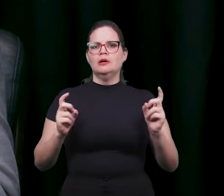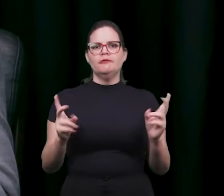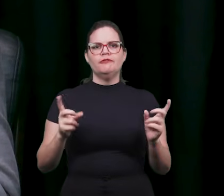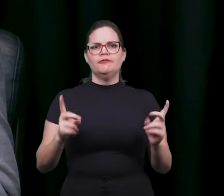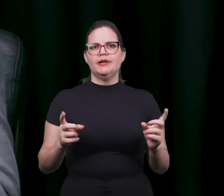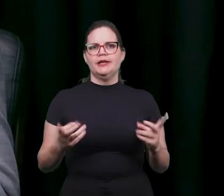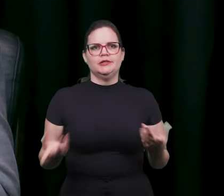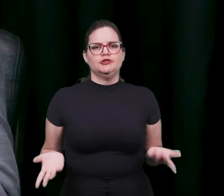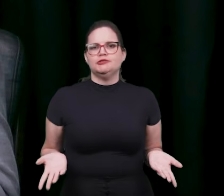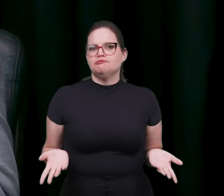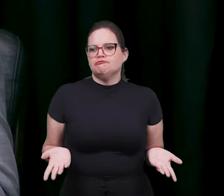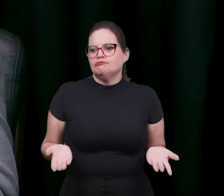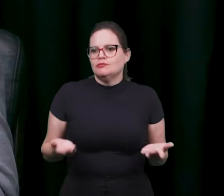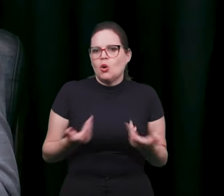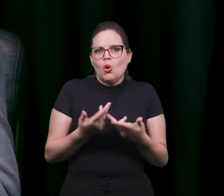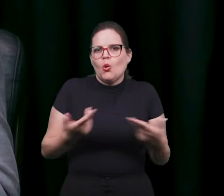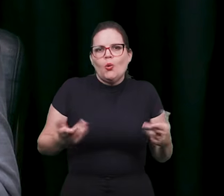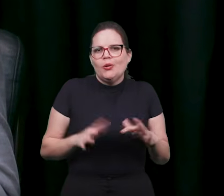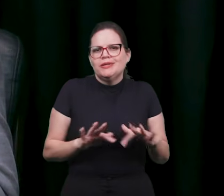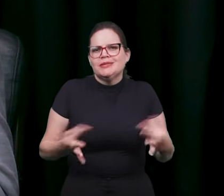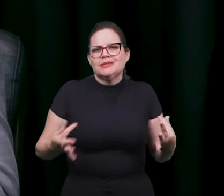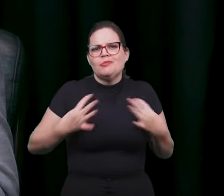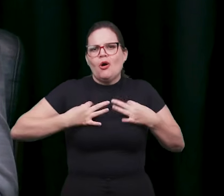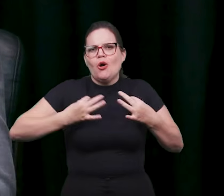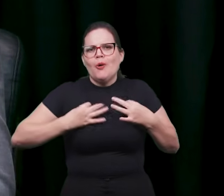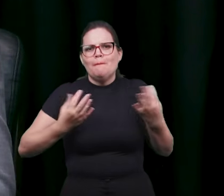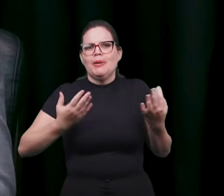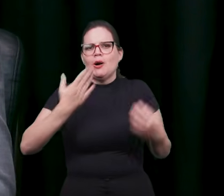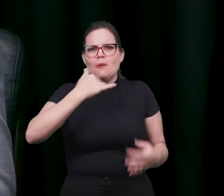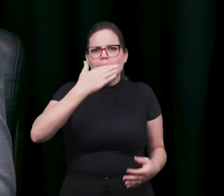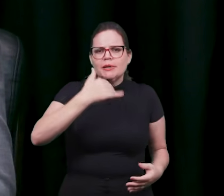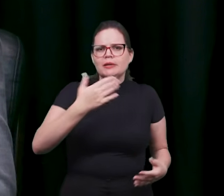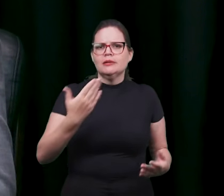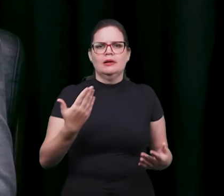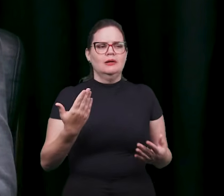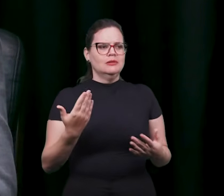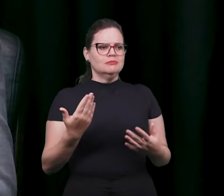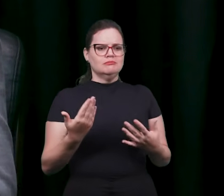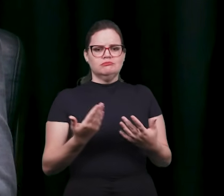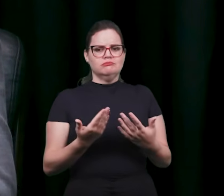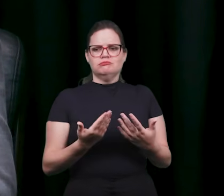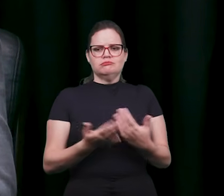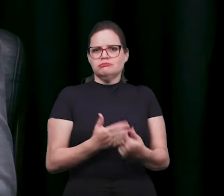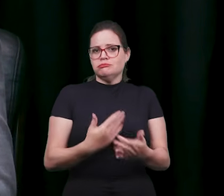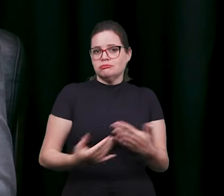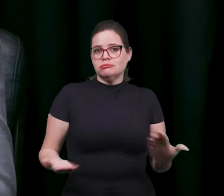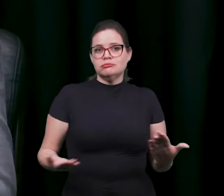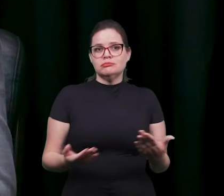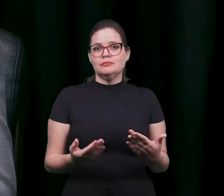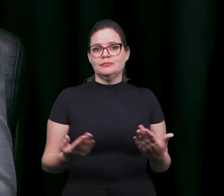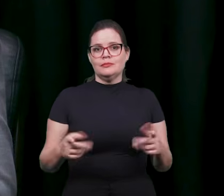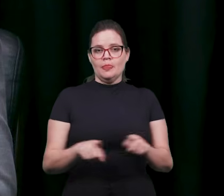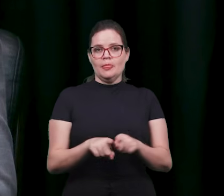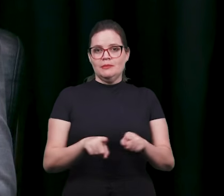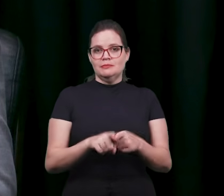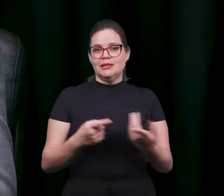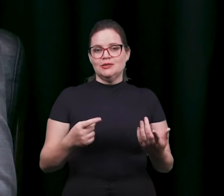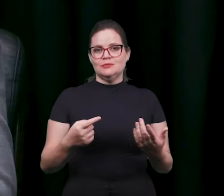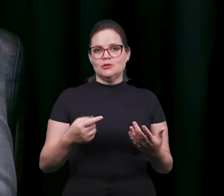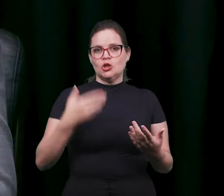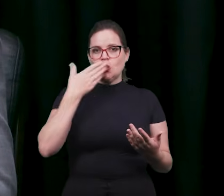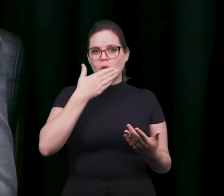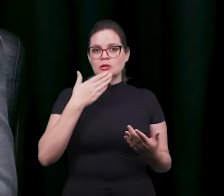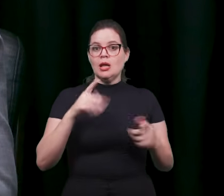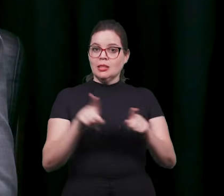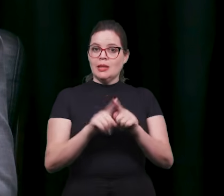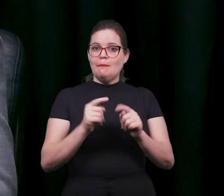vende pequenos produtos, sejam alimentícios, como falei, a própria confeitaria em si.